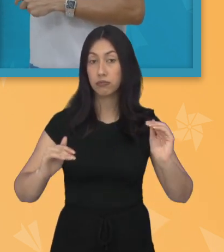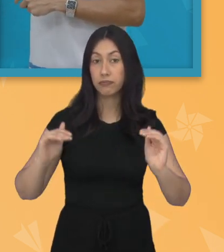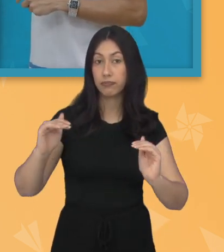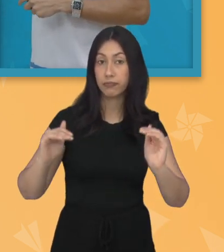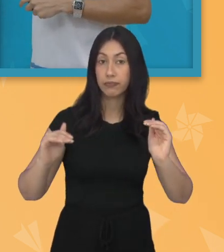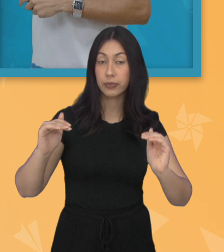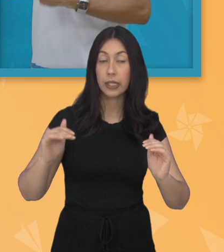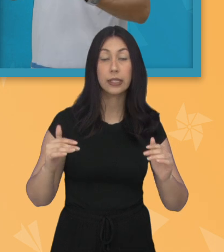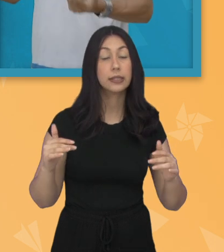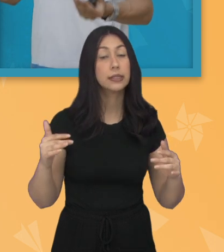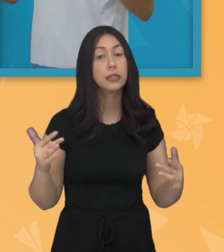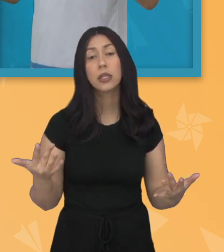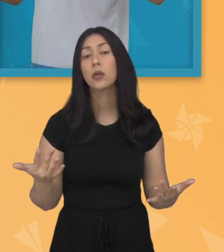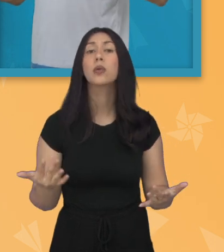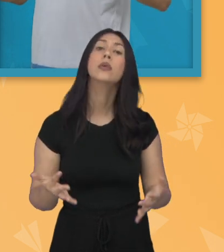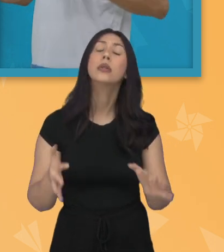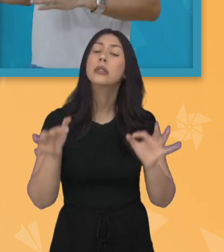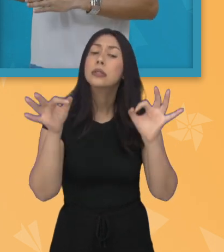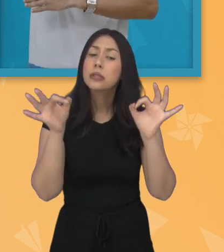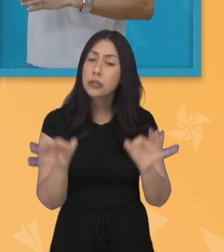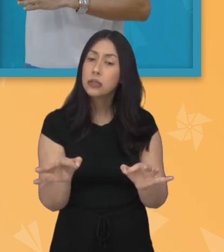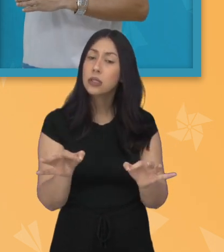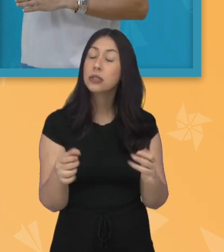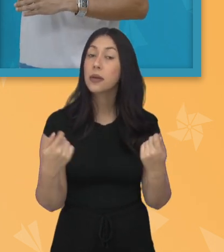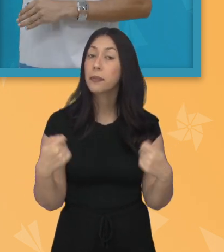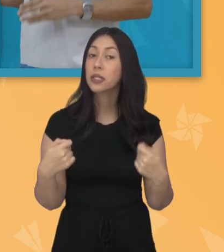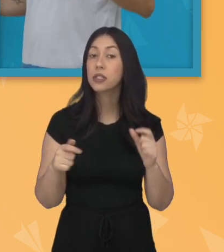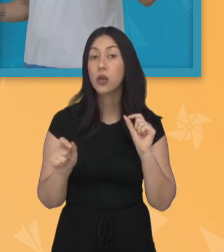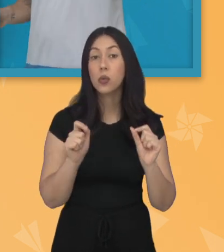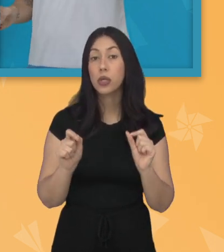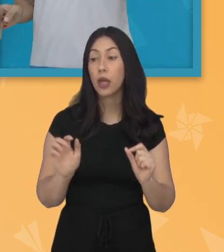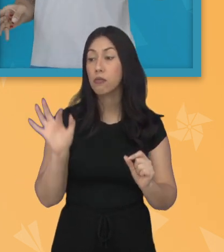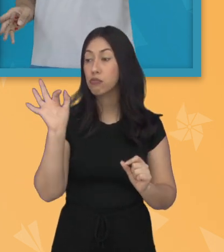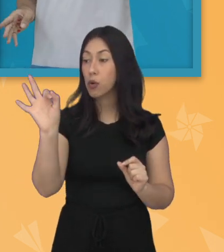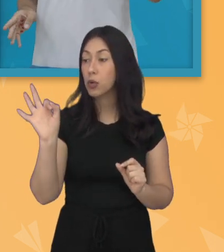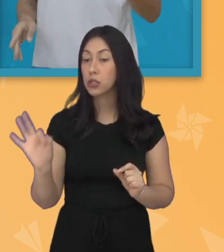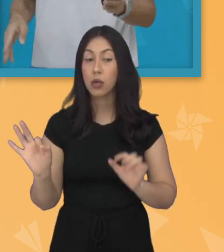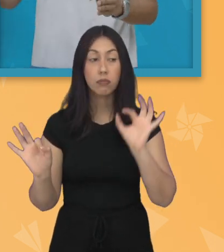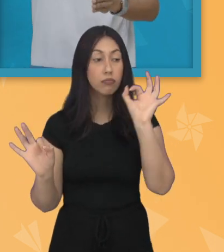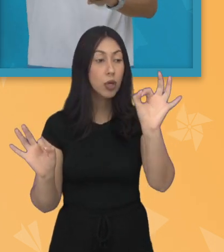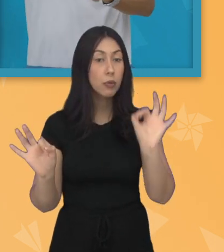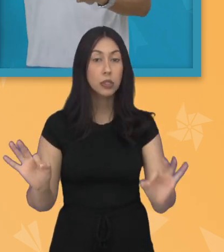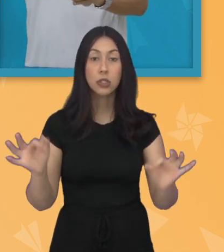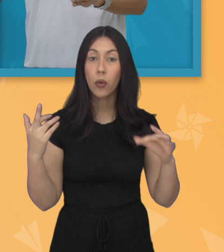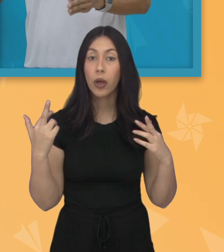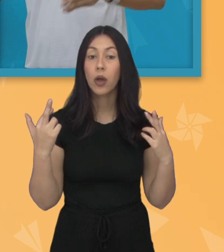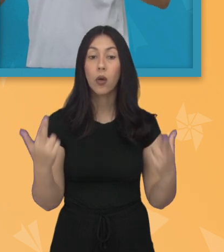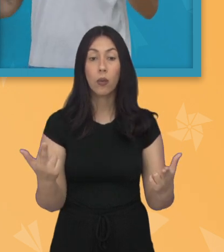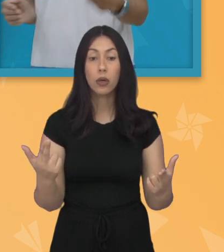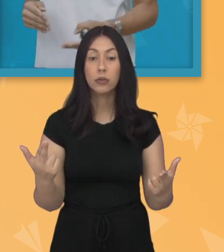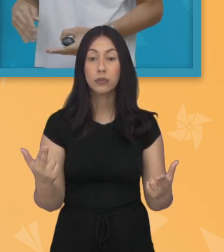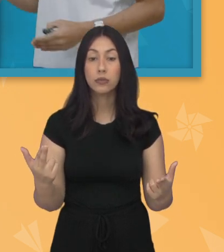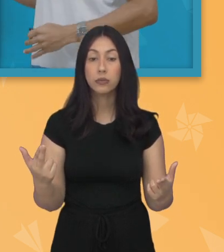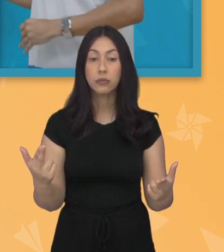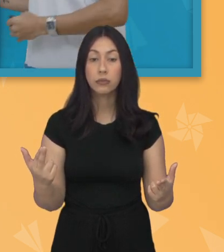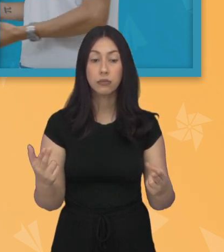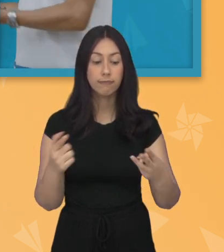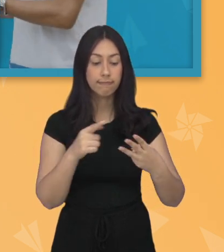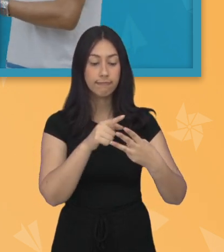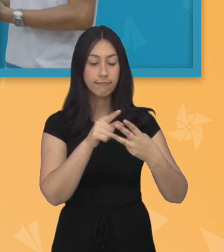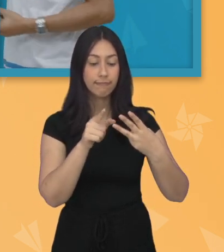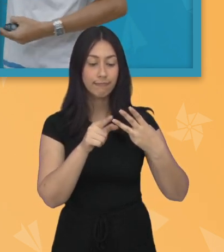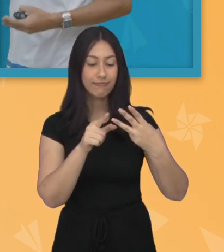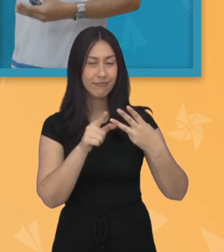seja, para a gente então ter certeza, né, a gente viu que tem que ter a mesma proporção de enxofre para oxigênio, coisa que a gente não